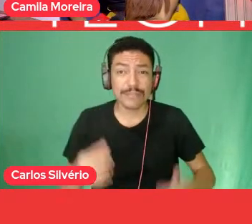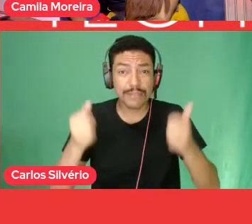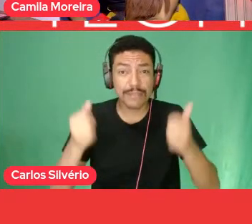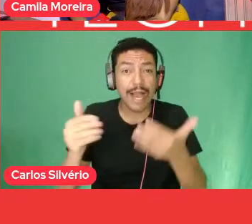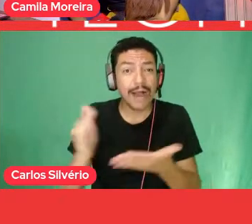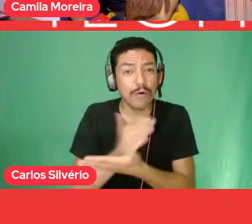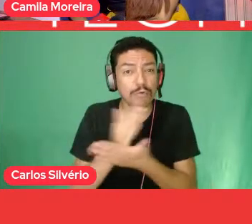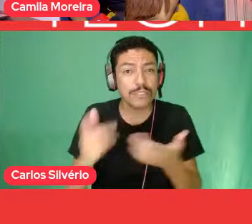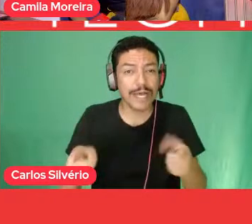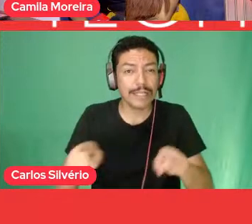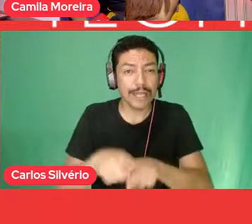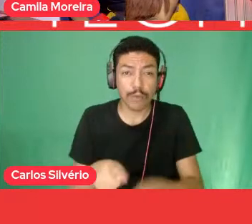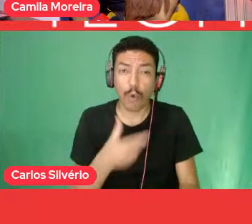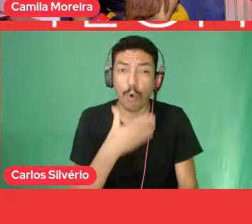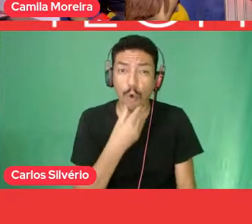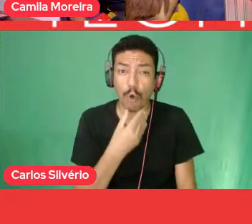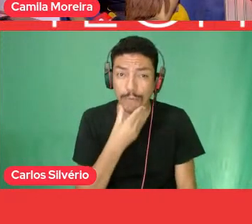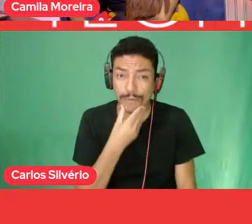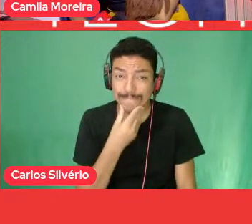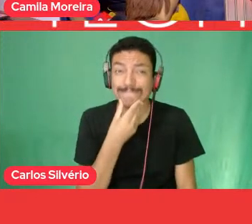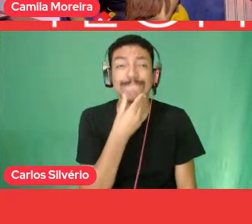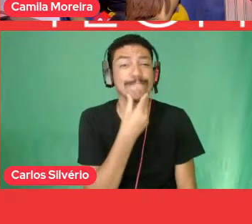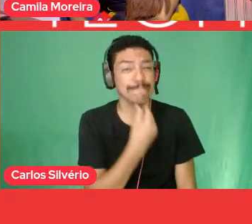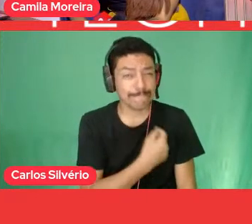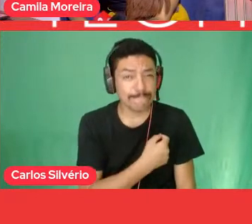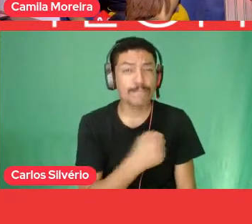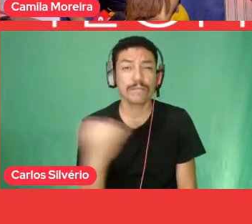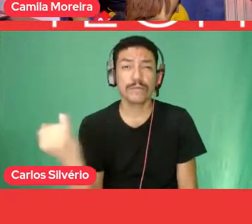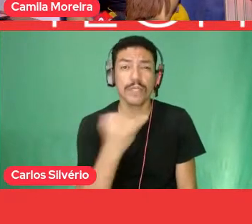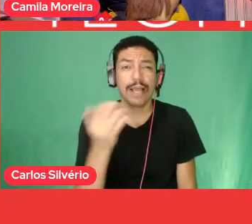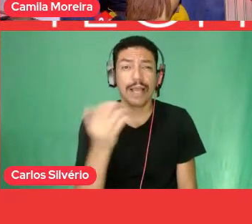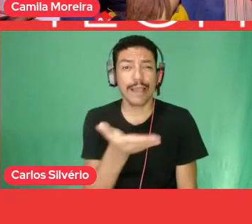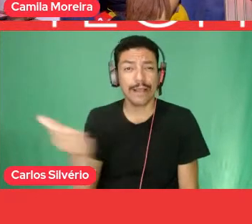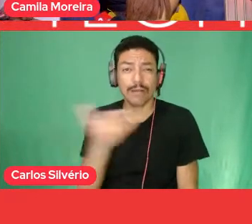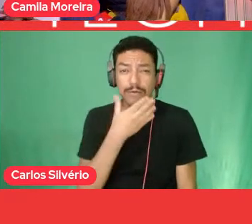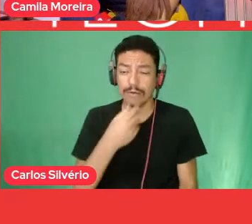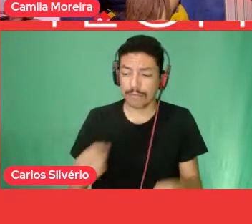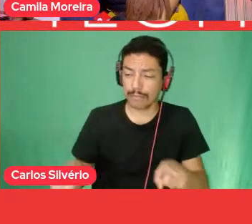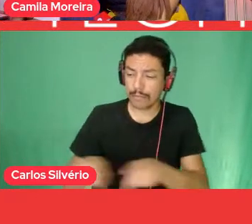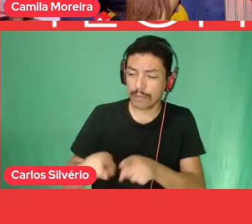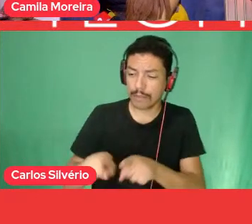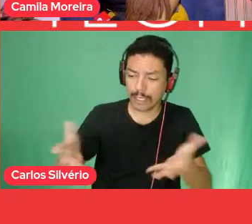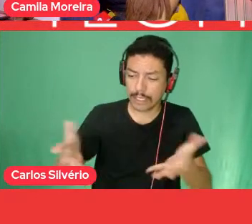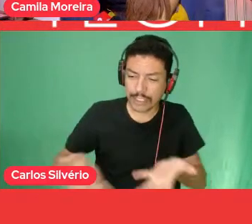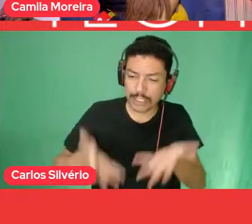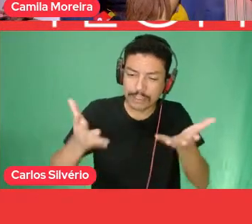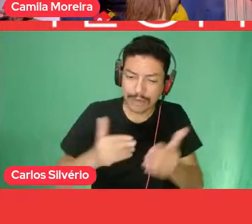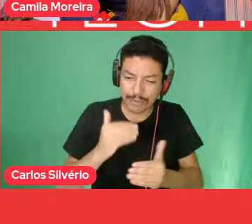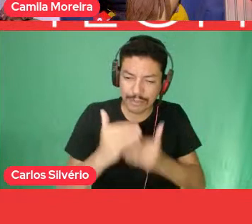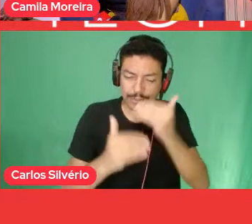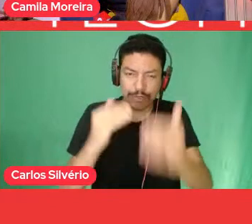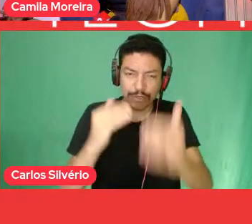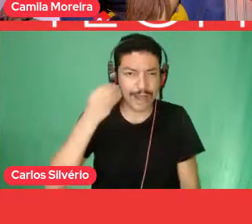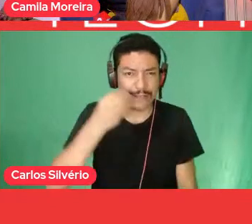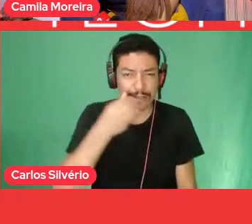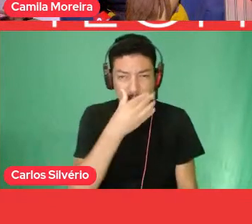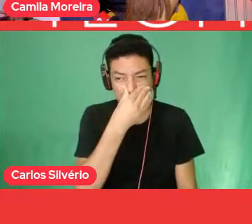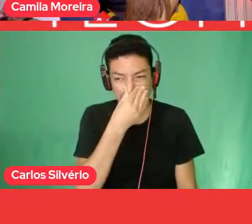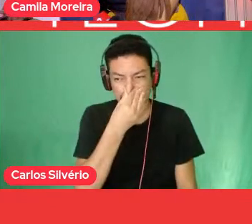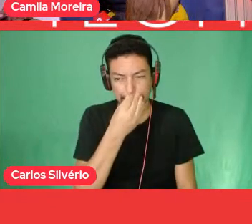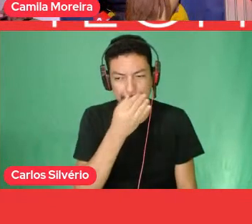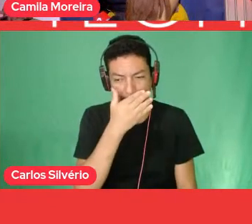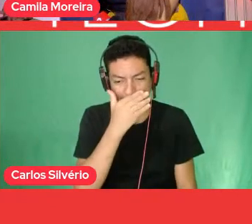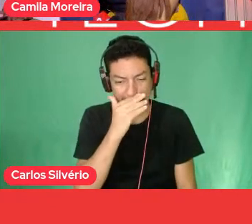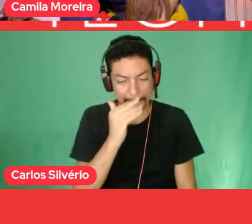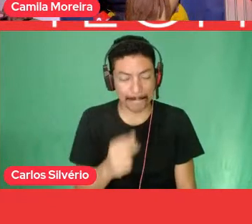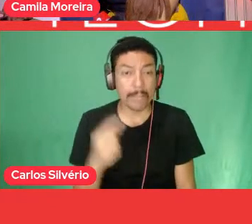Porque tem uma importância muito grande, né, deles nos incentivarem nessa jornada. Primeiro, meu pai, gente. Meu pai era